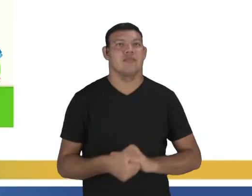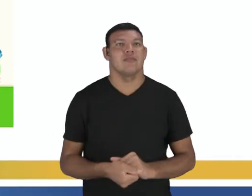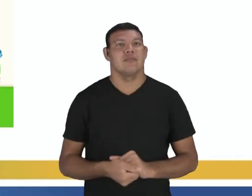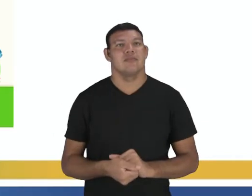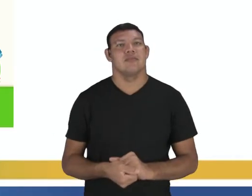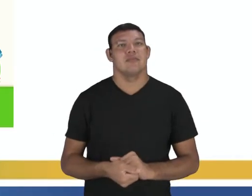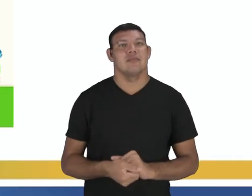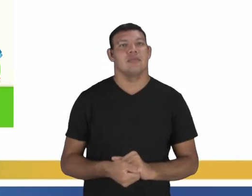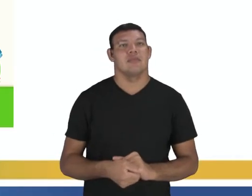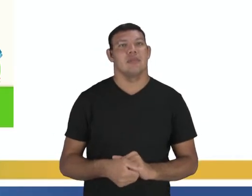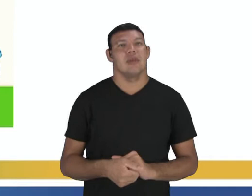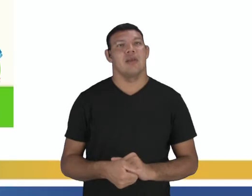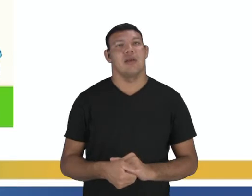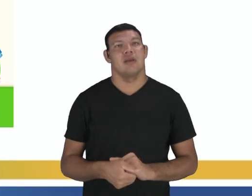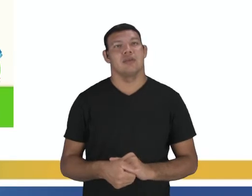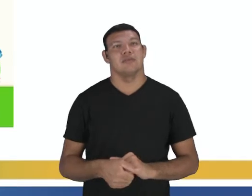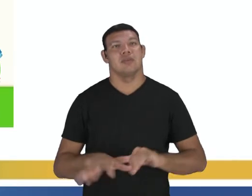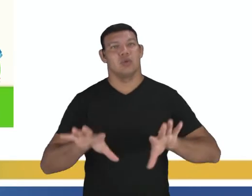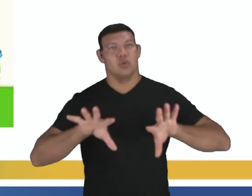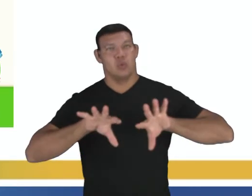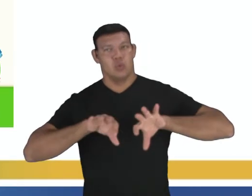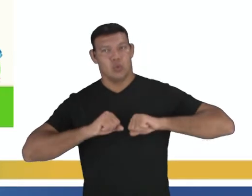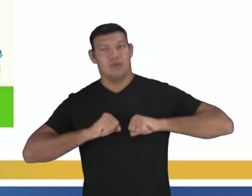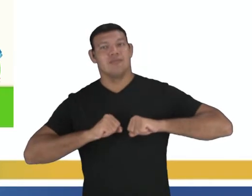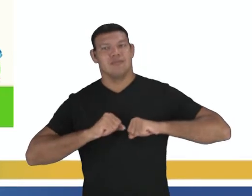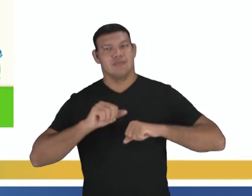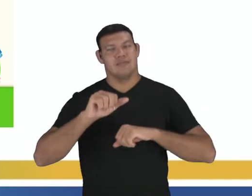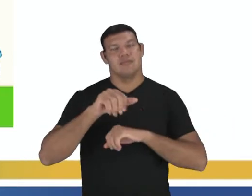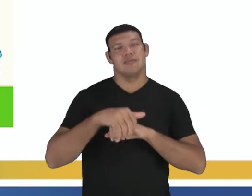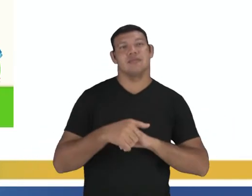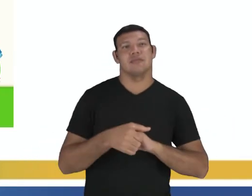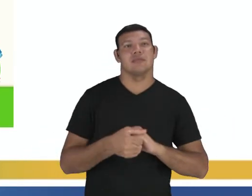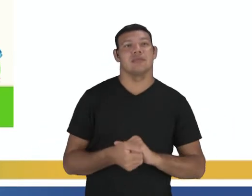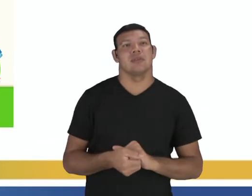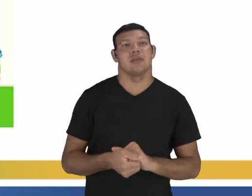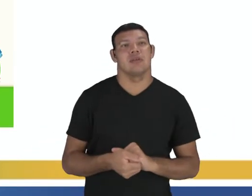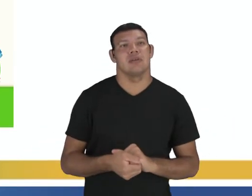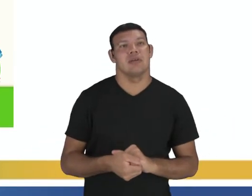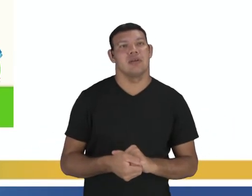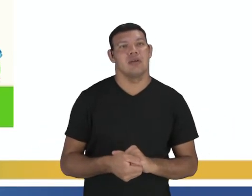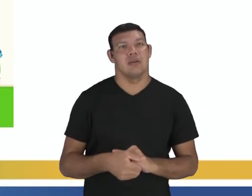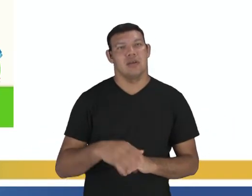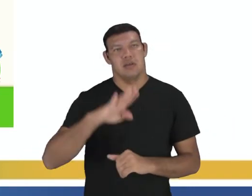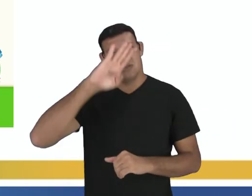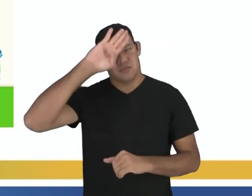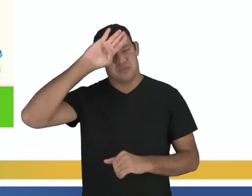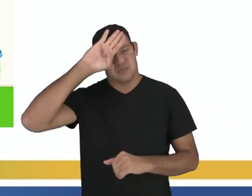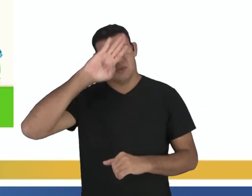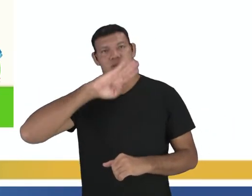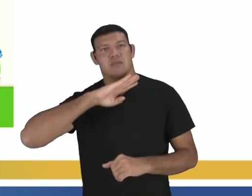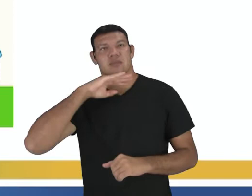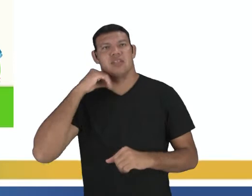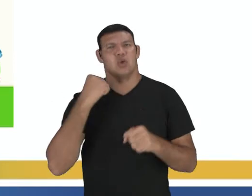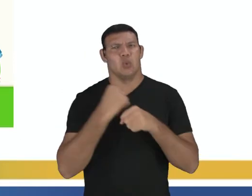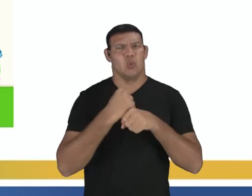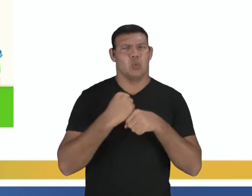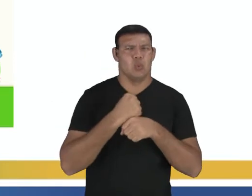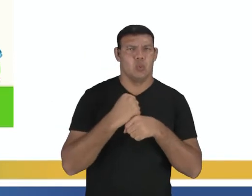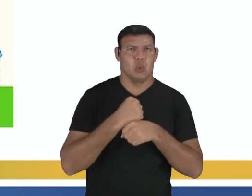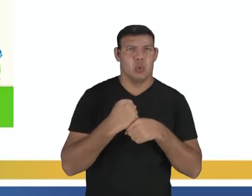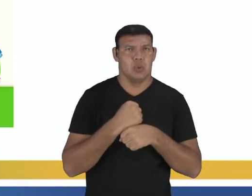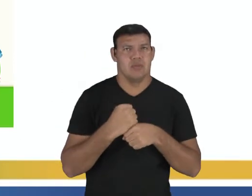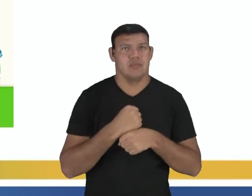bom? Então, nós temos a fase da infecção aguda, né, que é nas primeiras semanas. Nós temos a fase assintomática, como eu falei para vocês, que pode